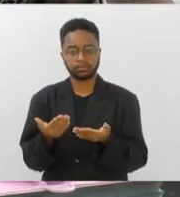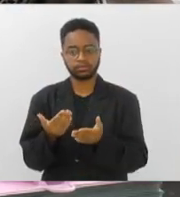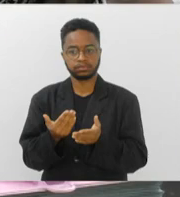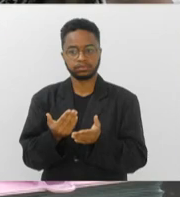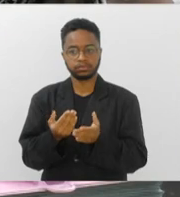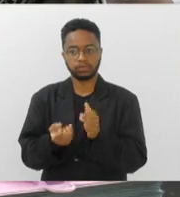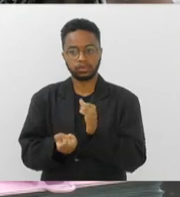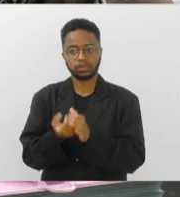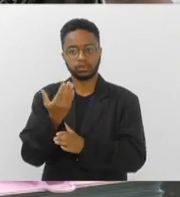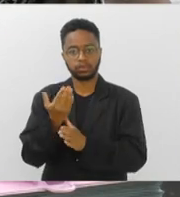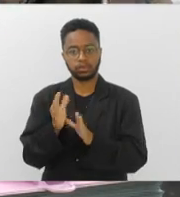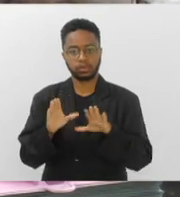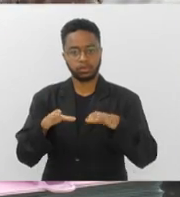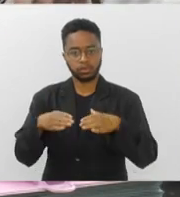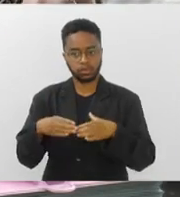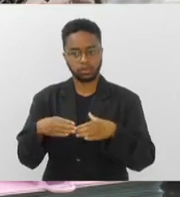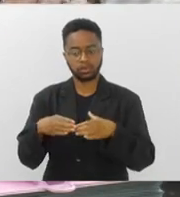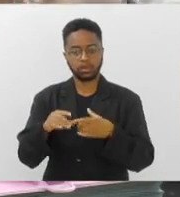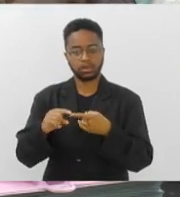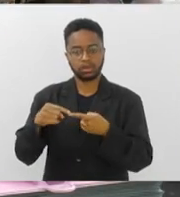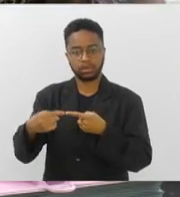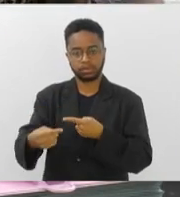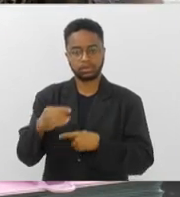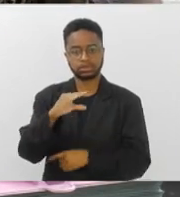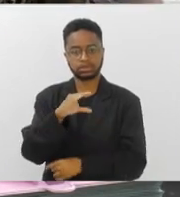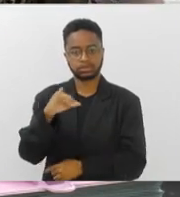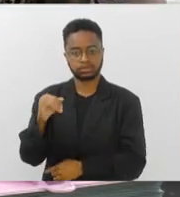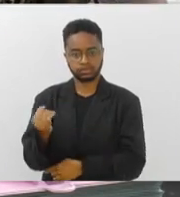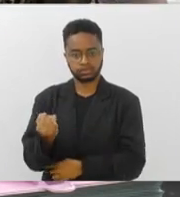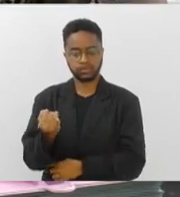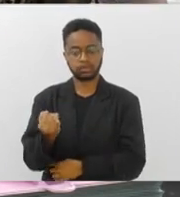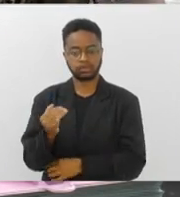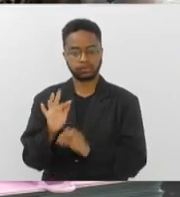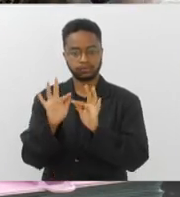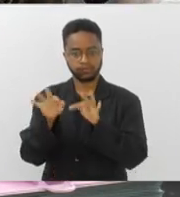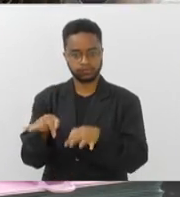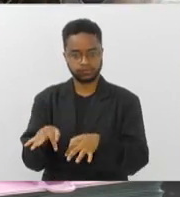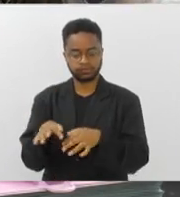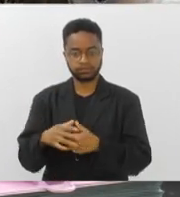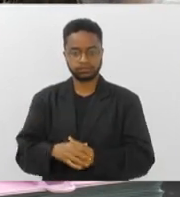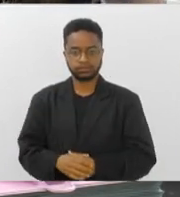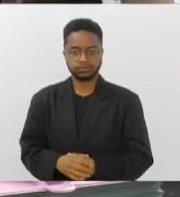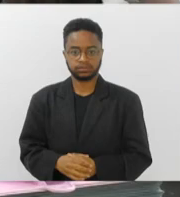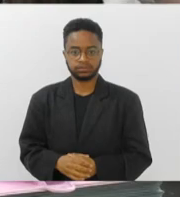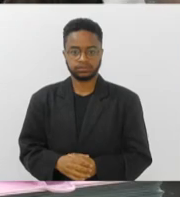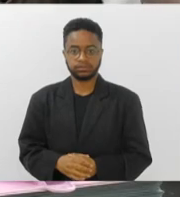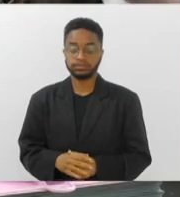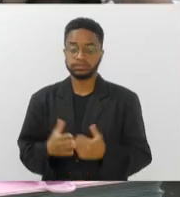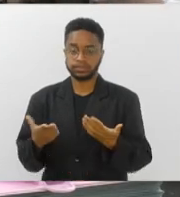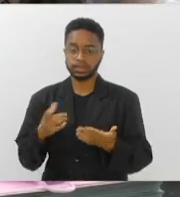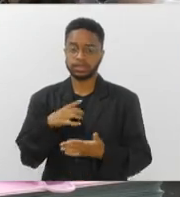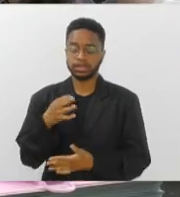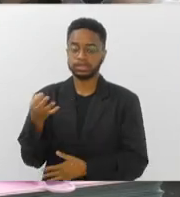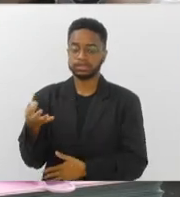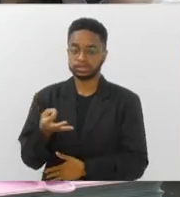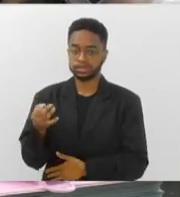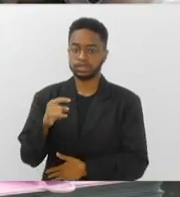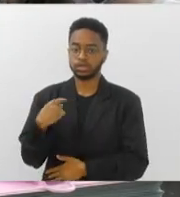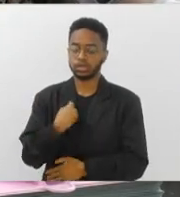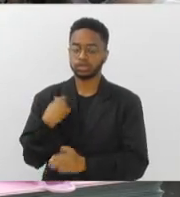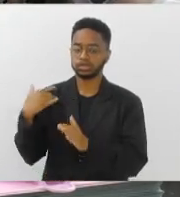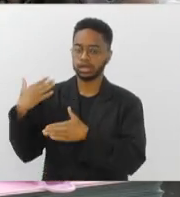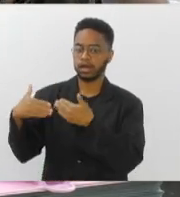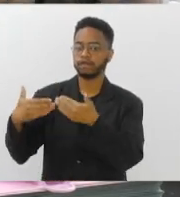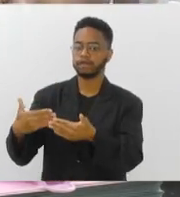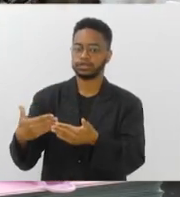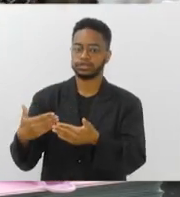instalação logo após o término da nossa reunião da CCJ. E tenho certeza que vamos avançar